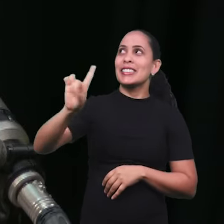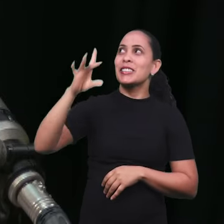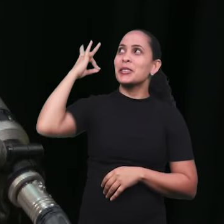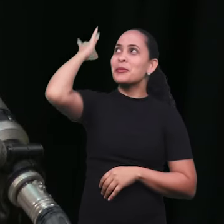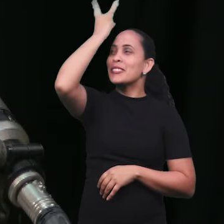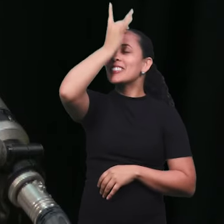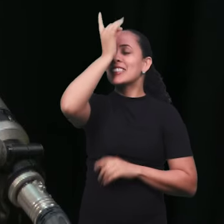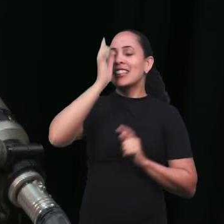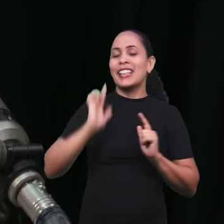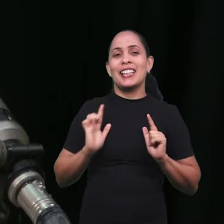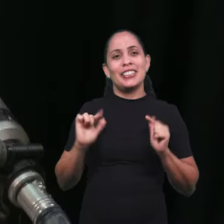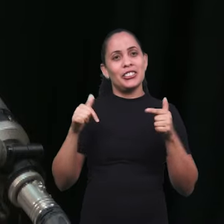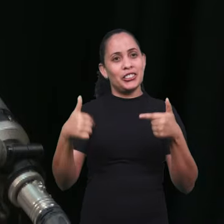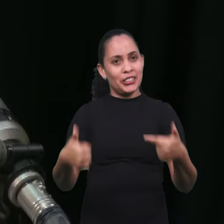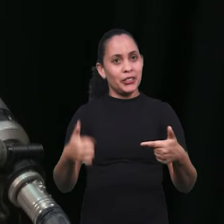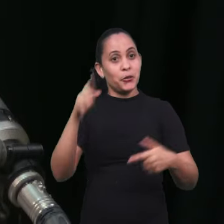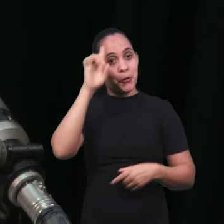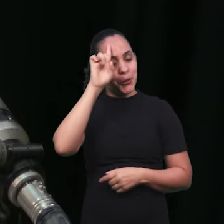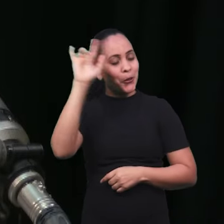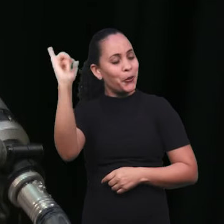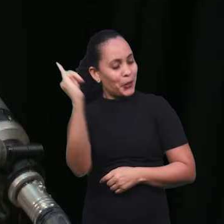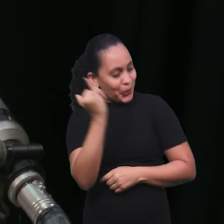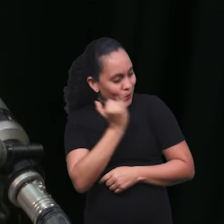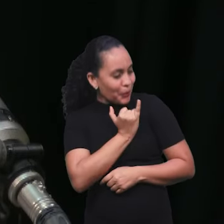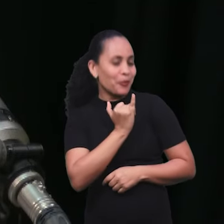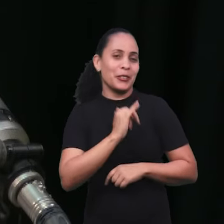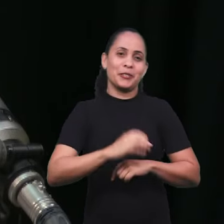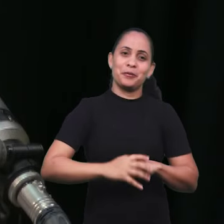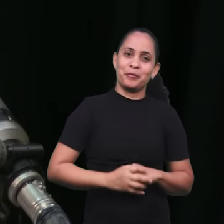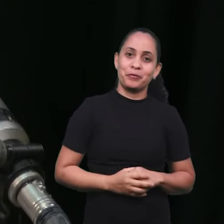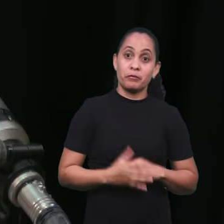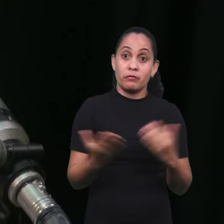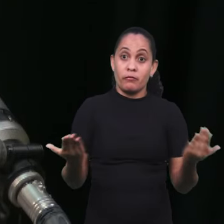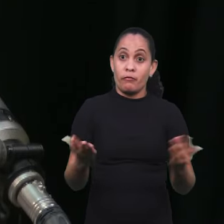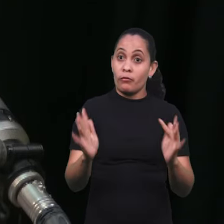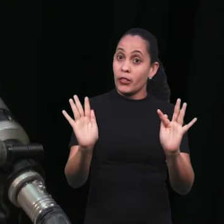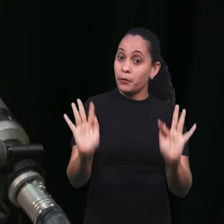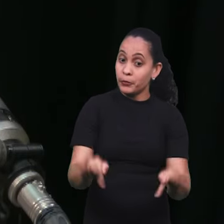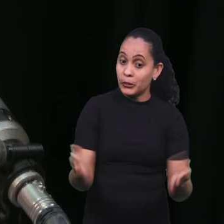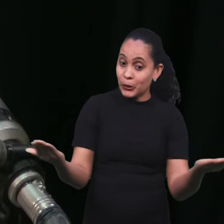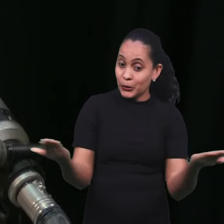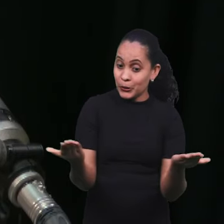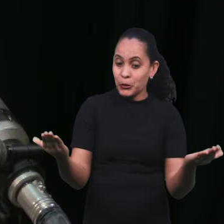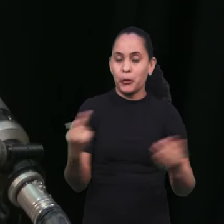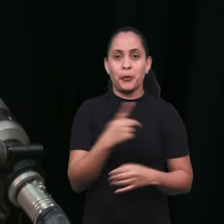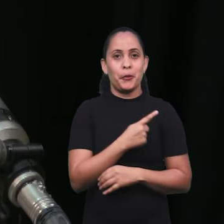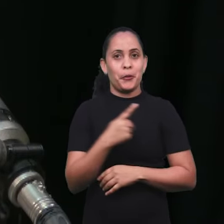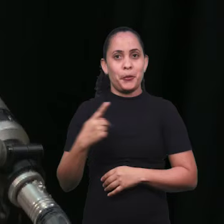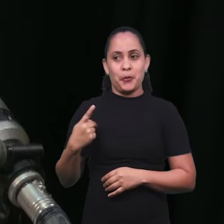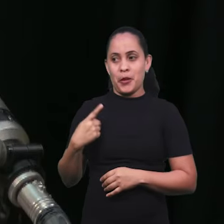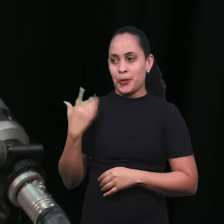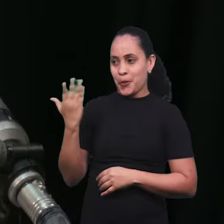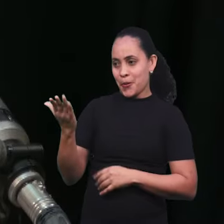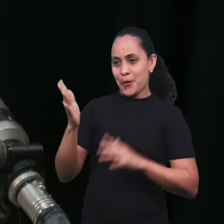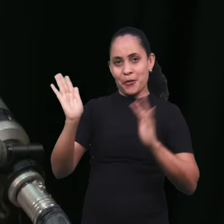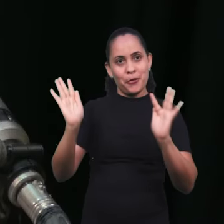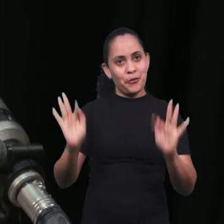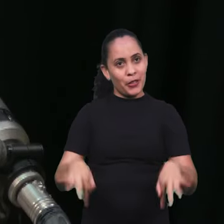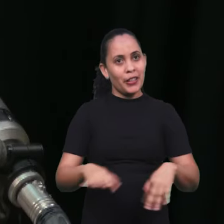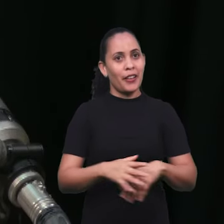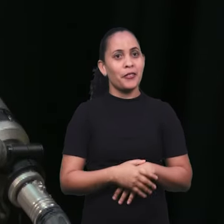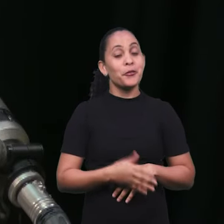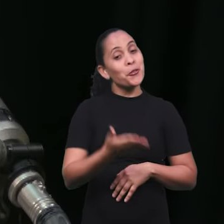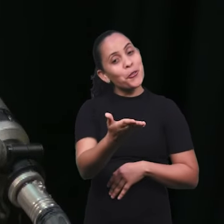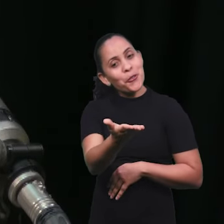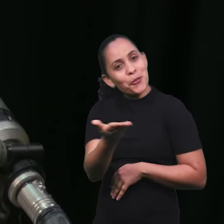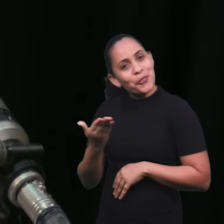por aquilo que o Espírito Santo está fazendo, porque o Senhor está falando. E fica aqui a palavra que foi dada pelo pastor Wallace agora nesse